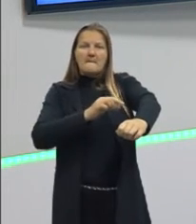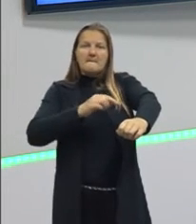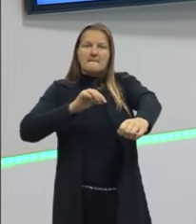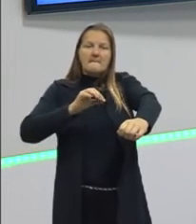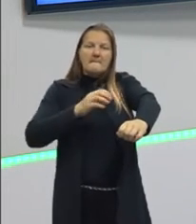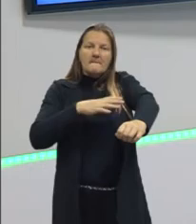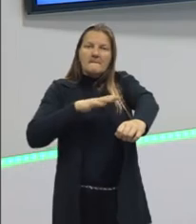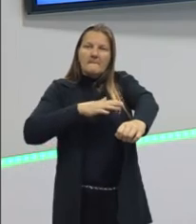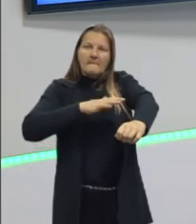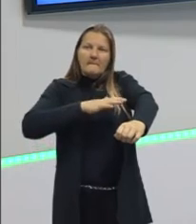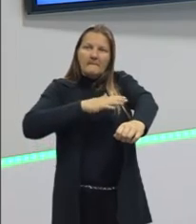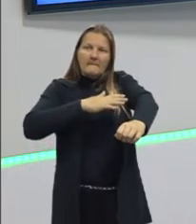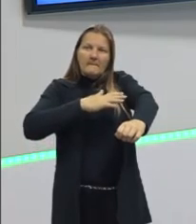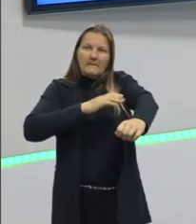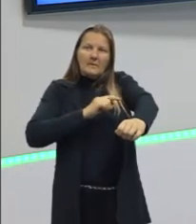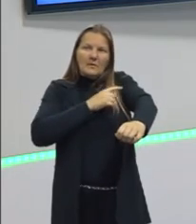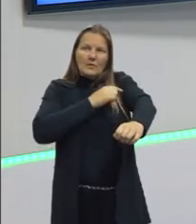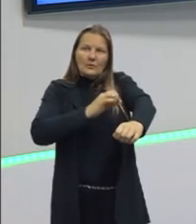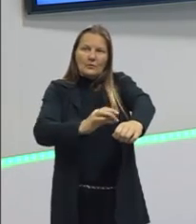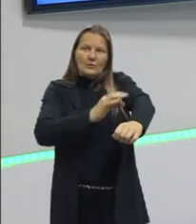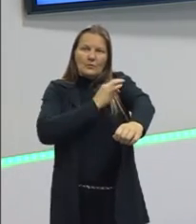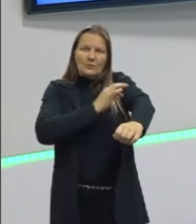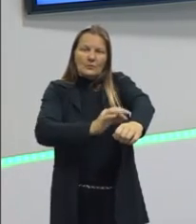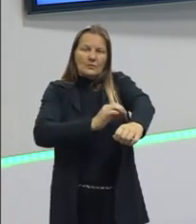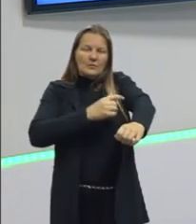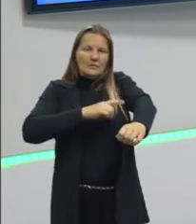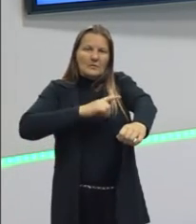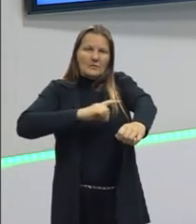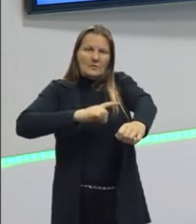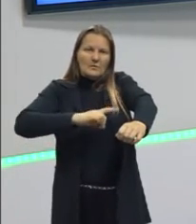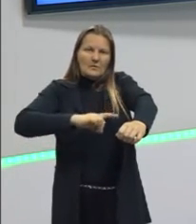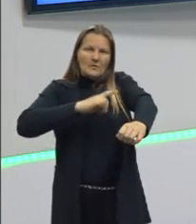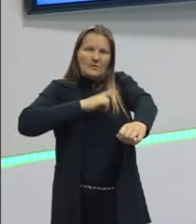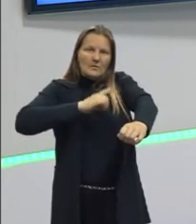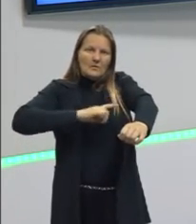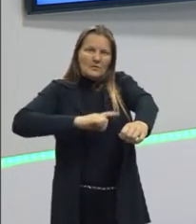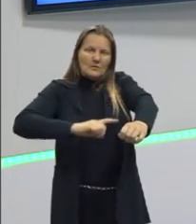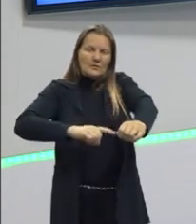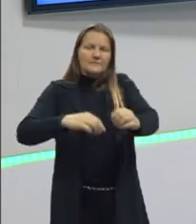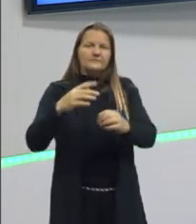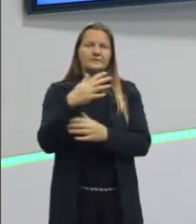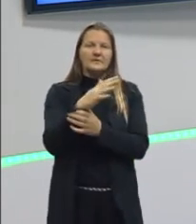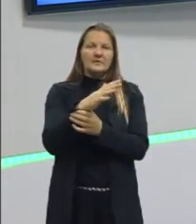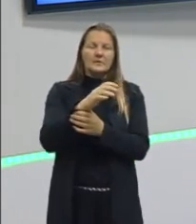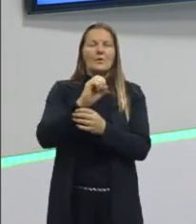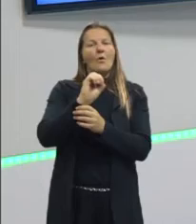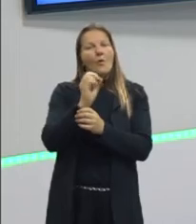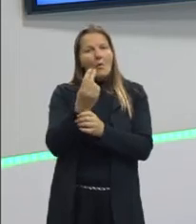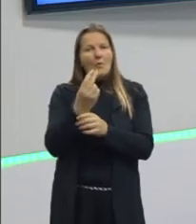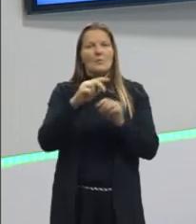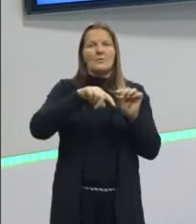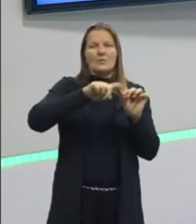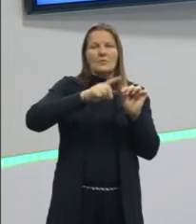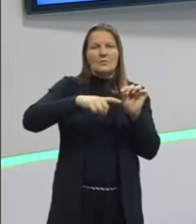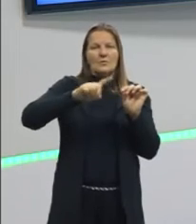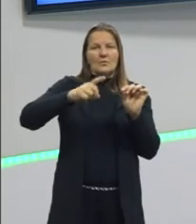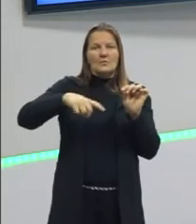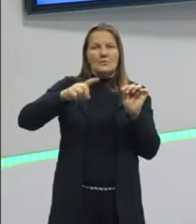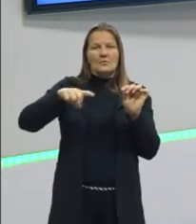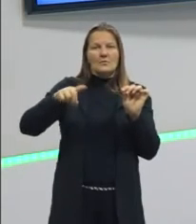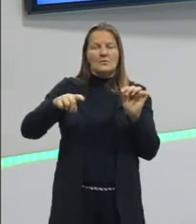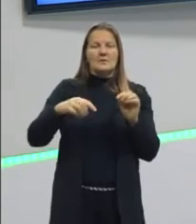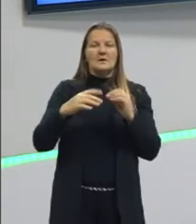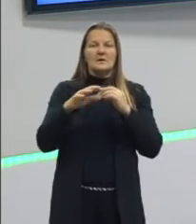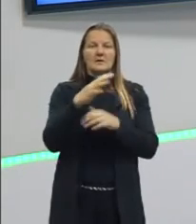para a situação Inicial dele tá então uma vibração ou oscilação a gente também pode chamar né